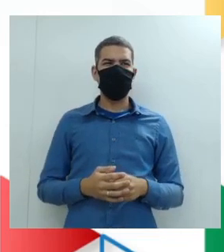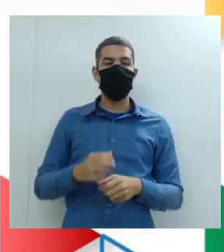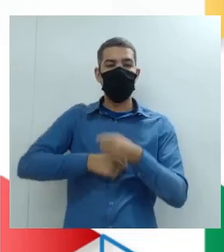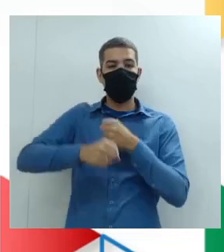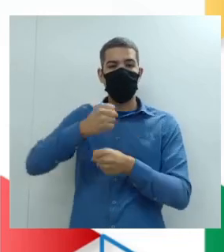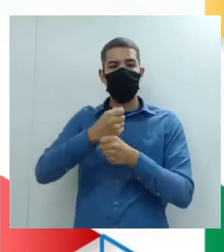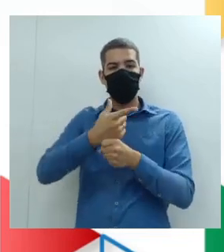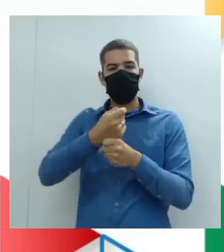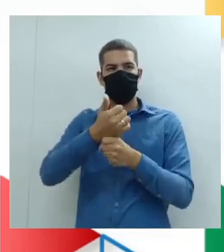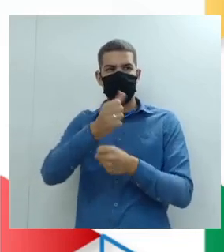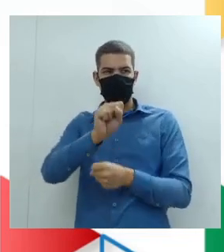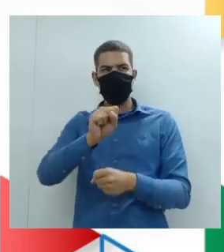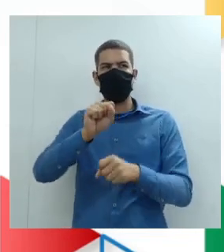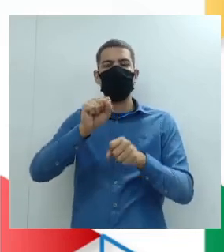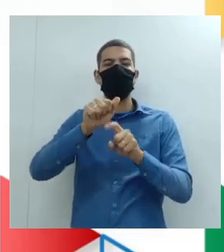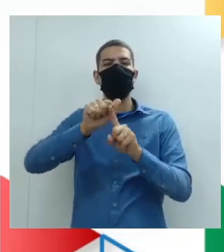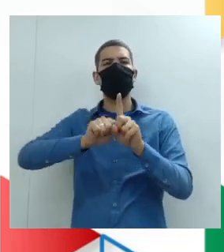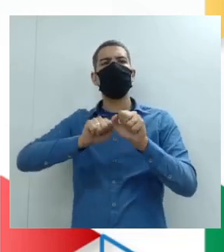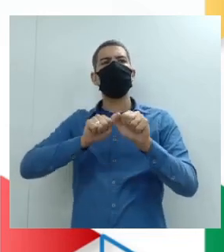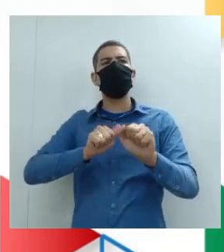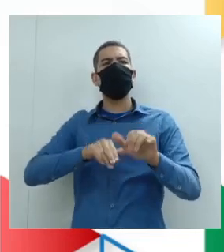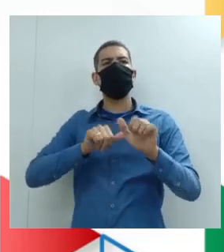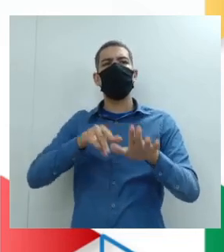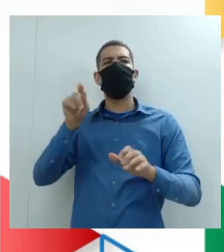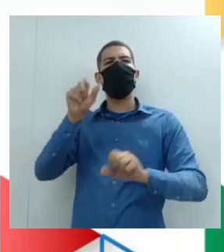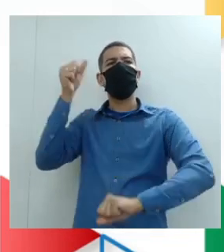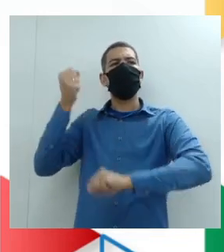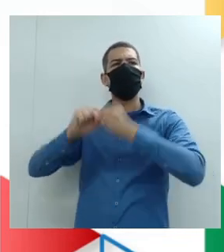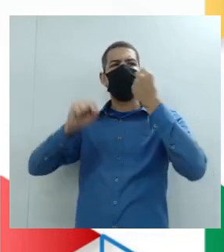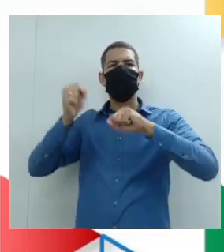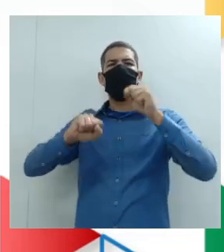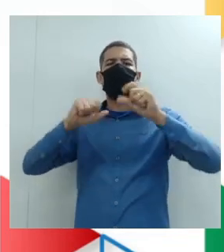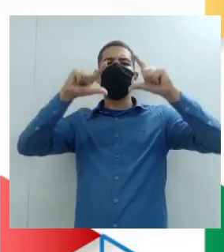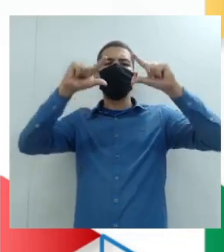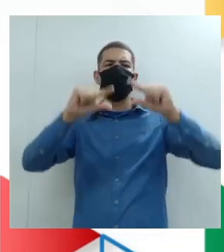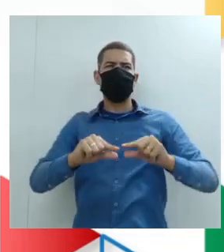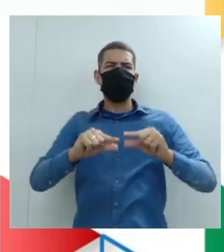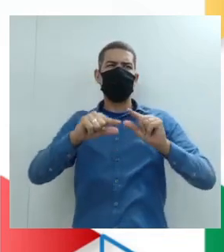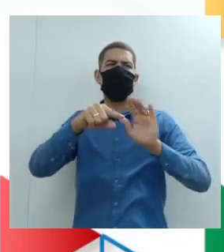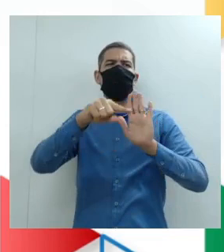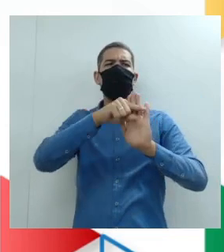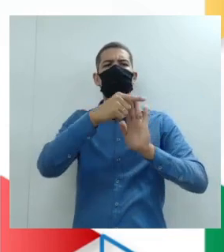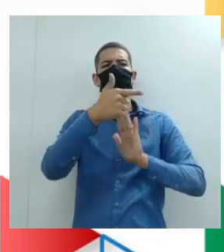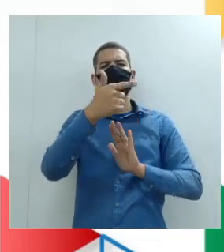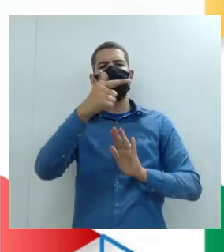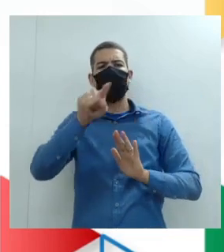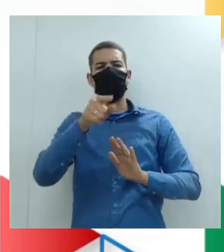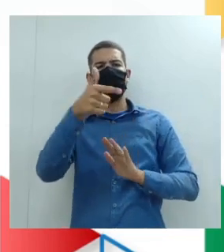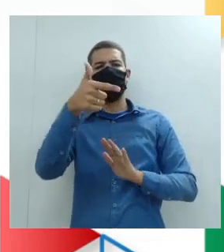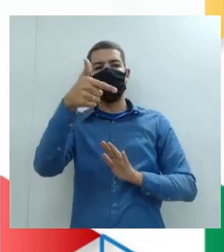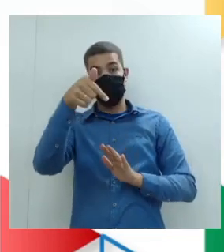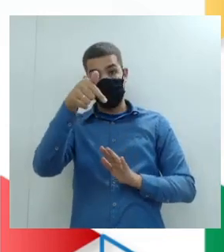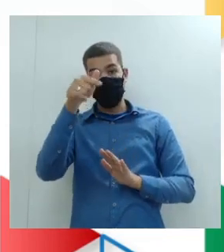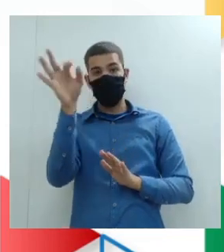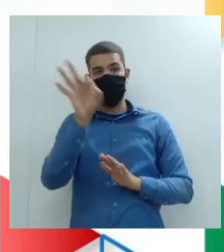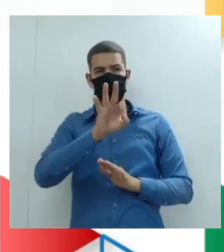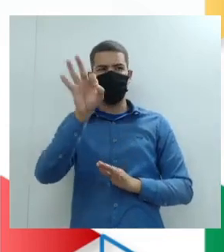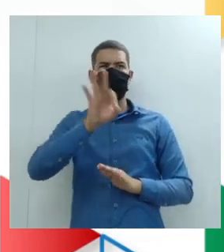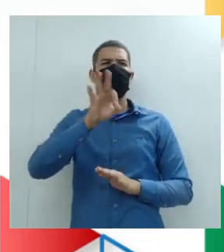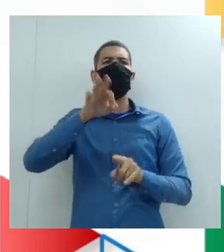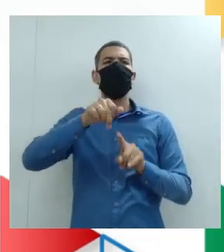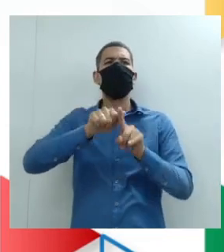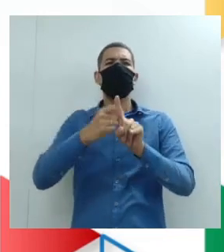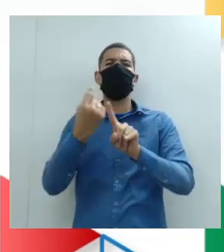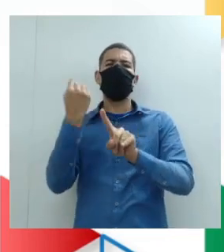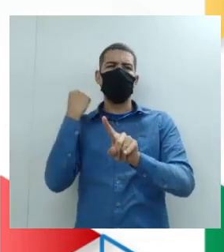a produção industrial de uma região teve uma queda de menos 2,7%. Em relação ao mês